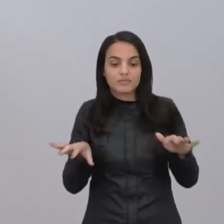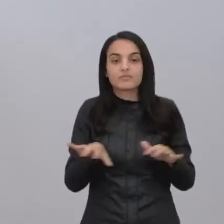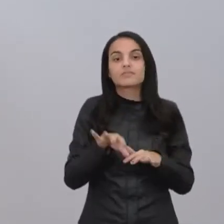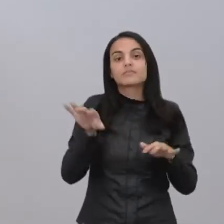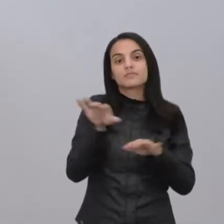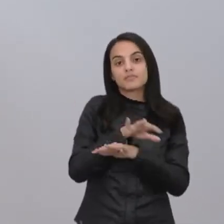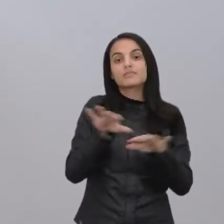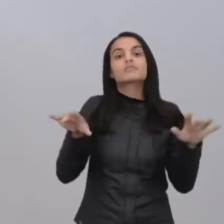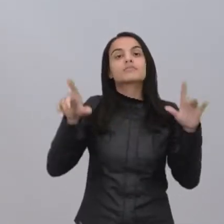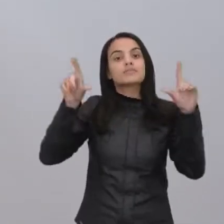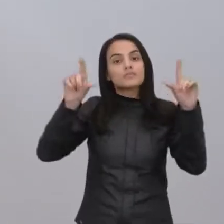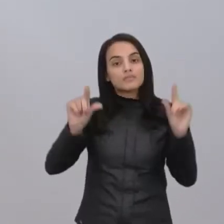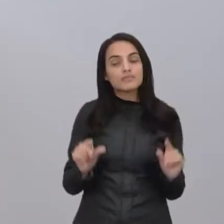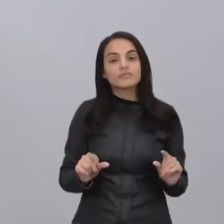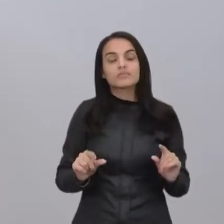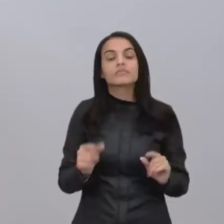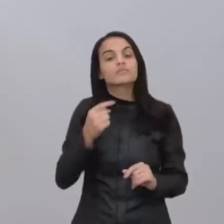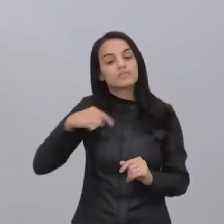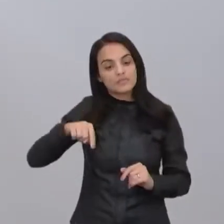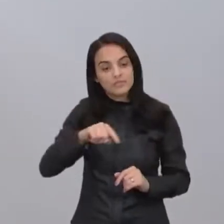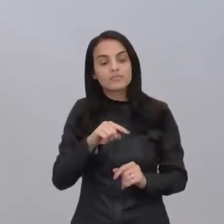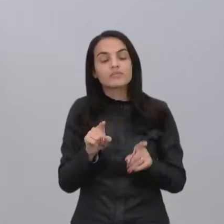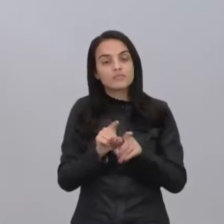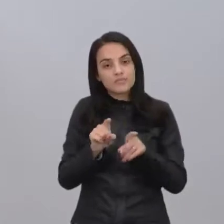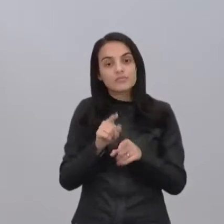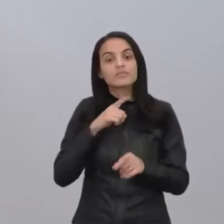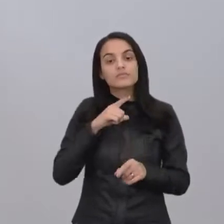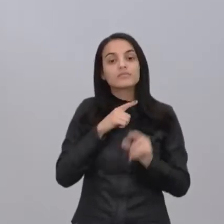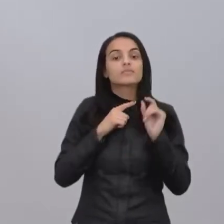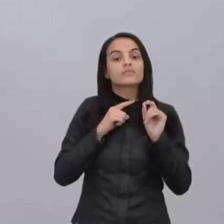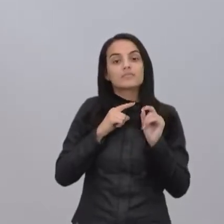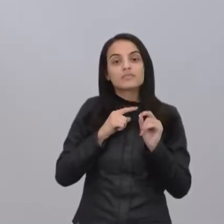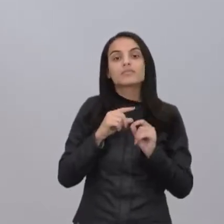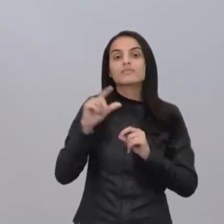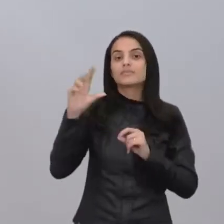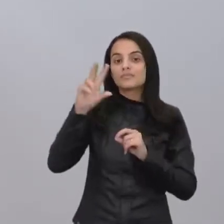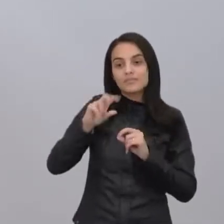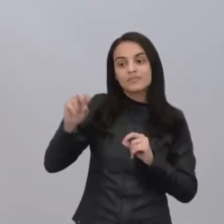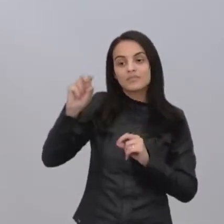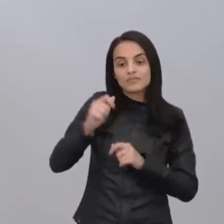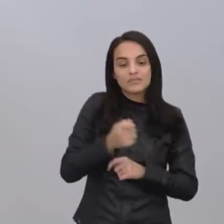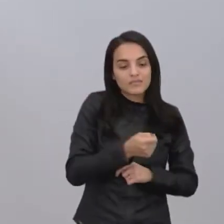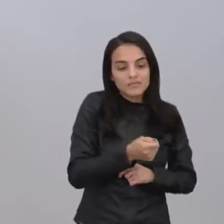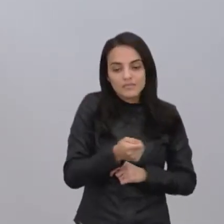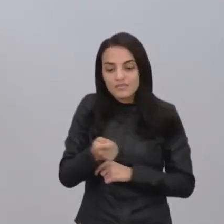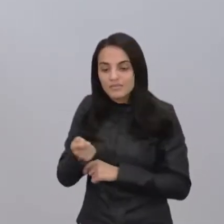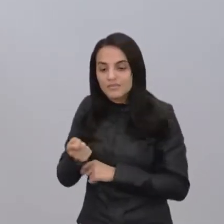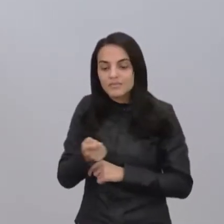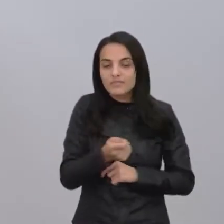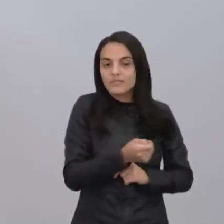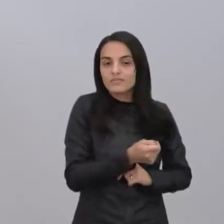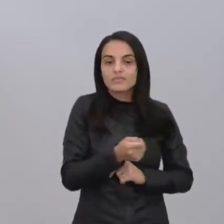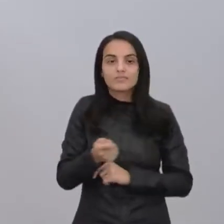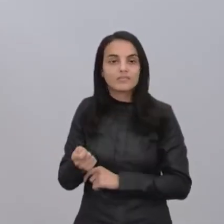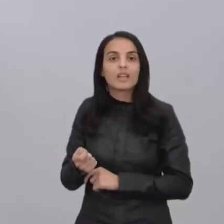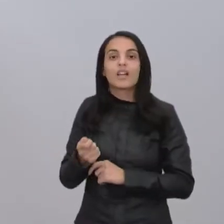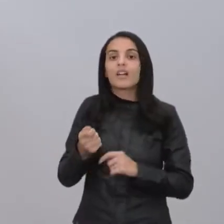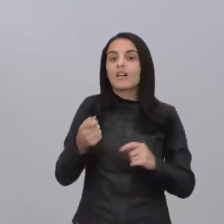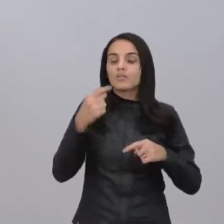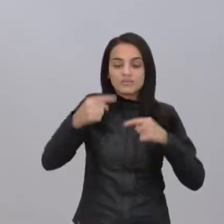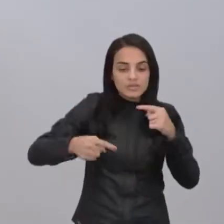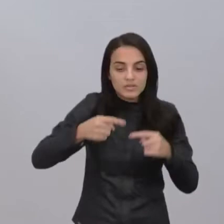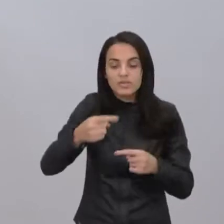da biodiversidade, a gente tem também esses agrotóxicos afetando as teias e as cadeias